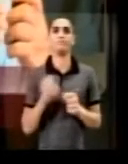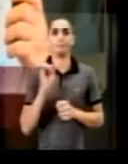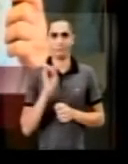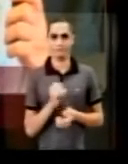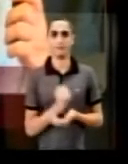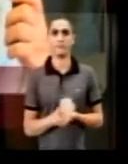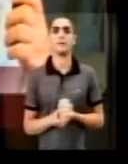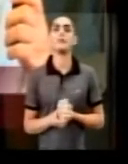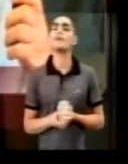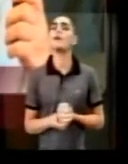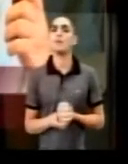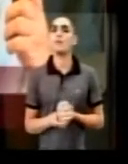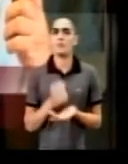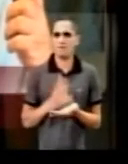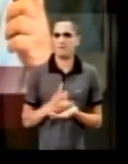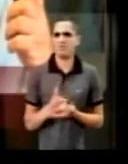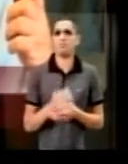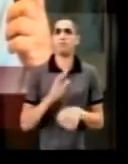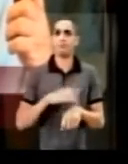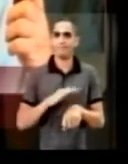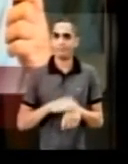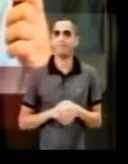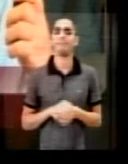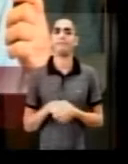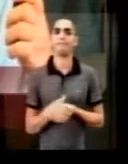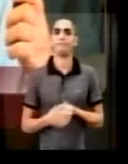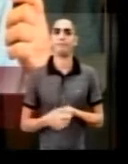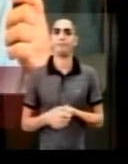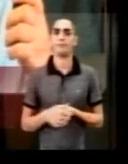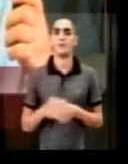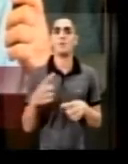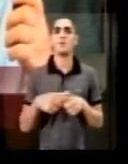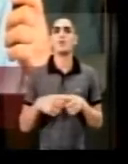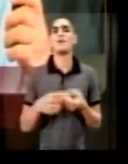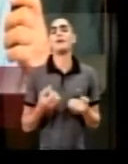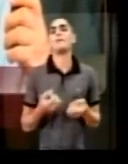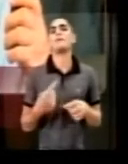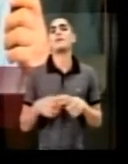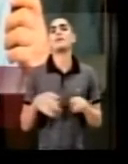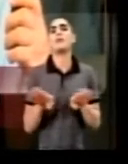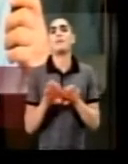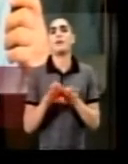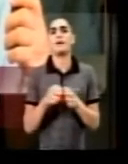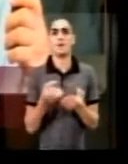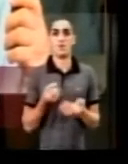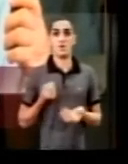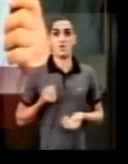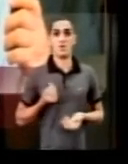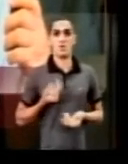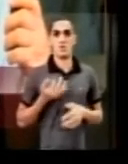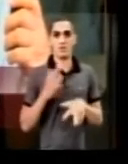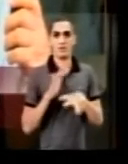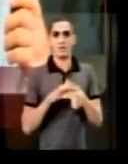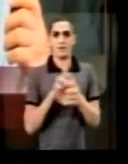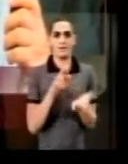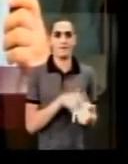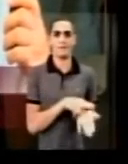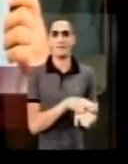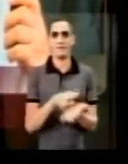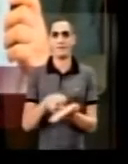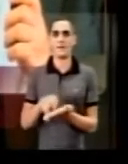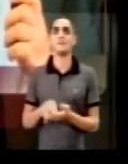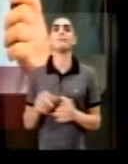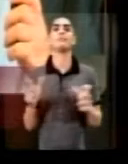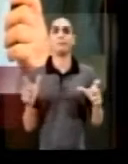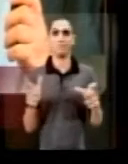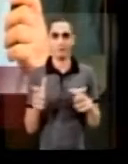porém, pelo número de internações que estão ocorrendo, tal, a gente acredita que esse número vai cair.